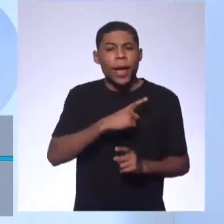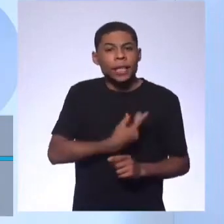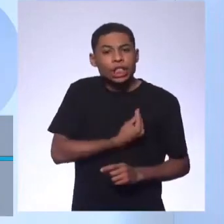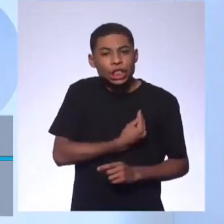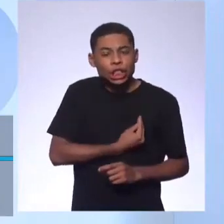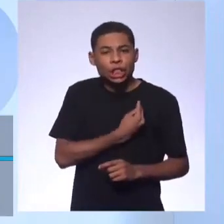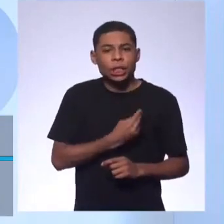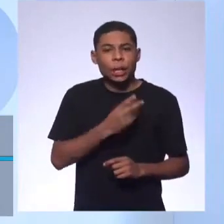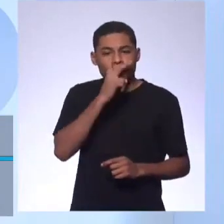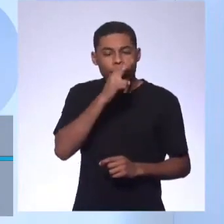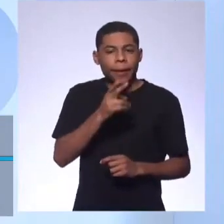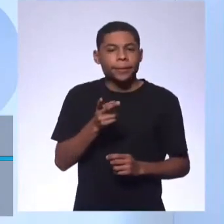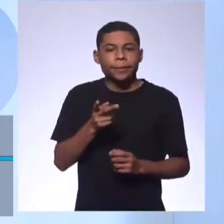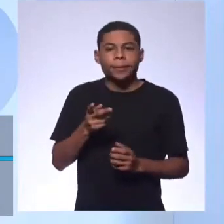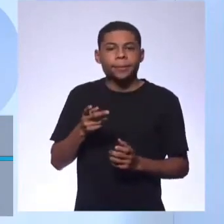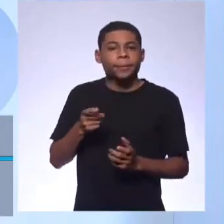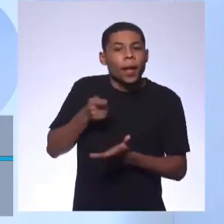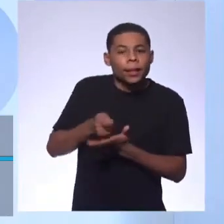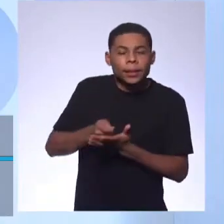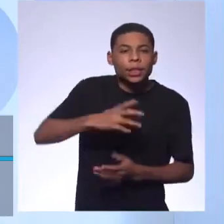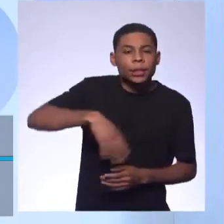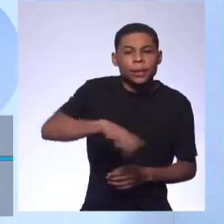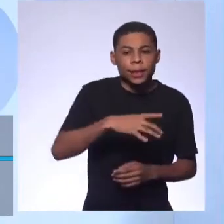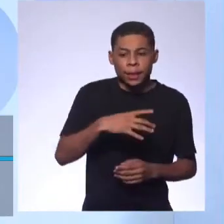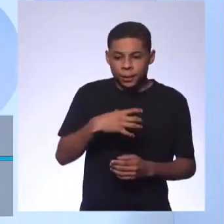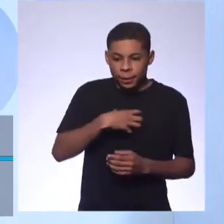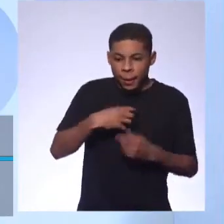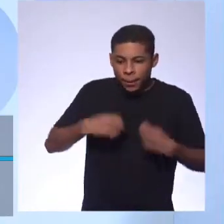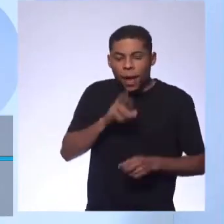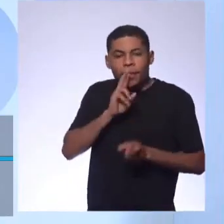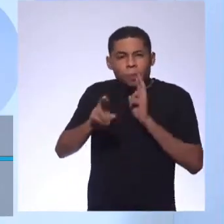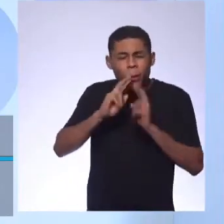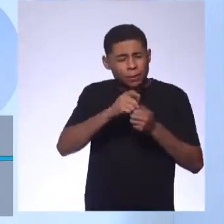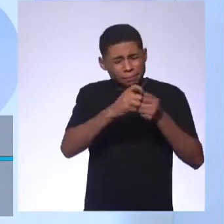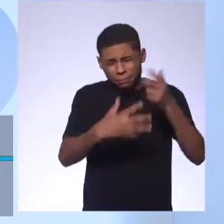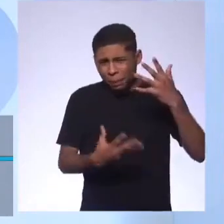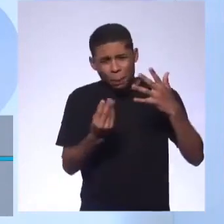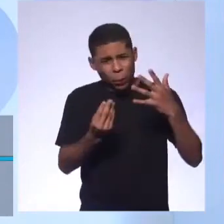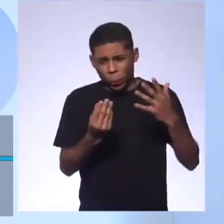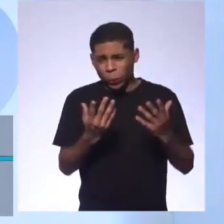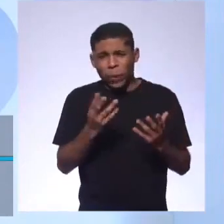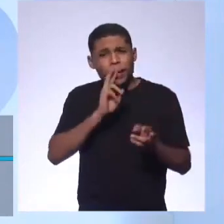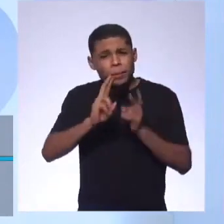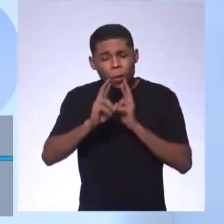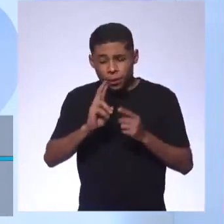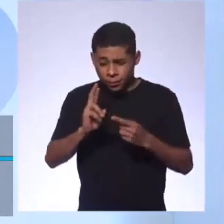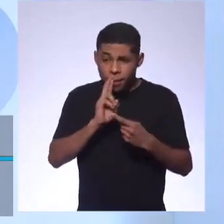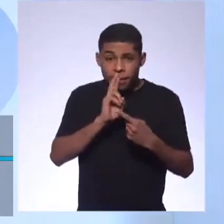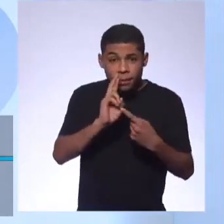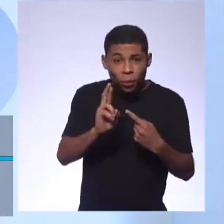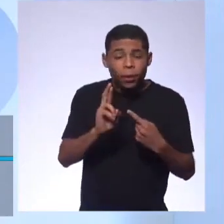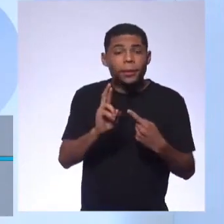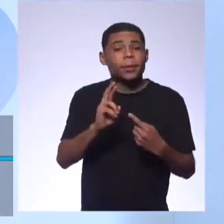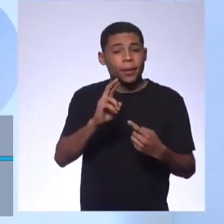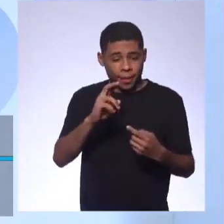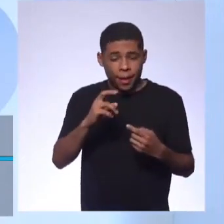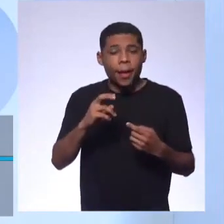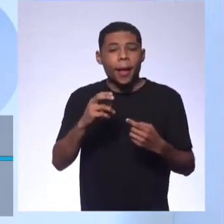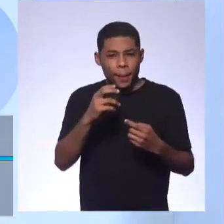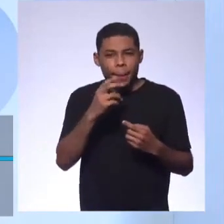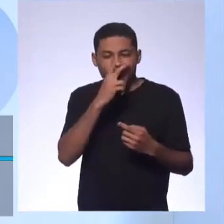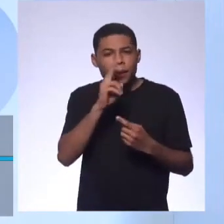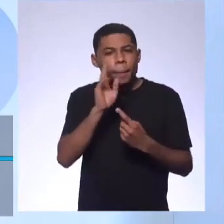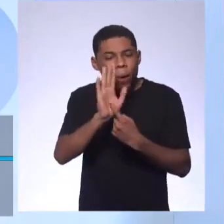que exige da gente uma série de respostas. Né? E são essas respostas que também estarão